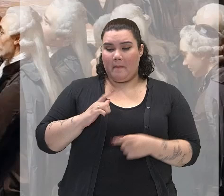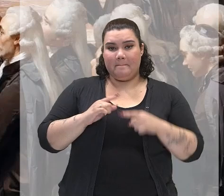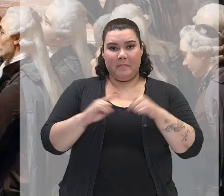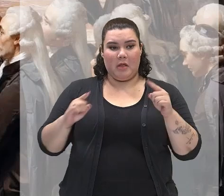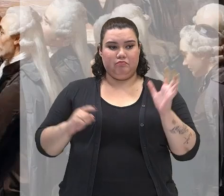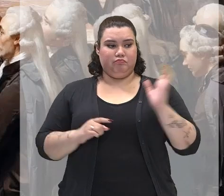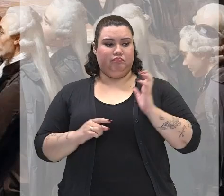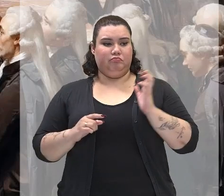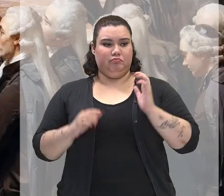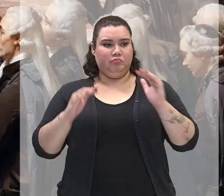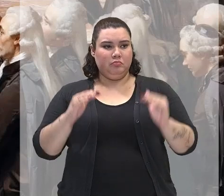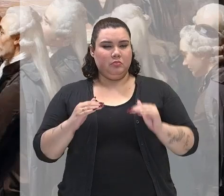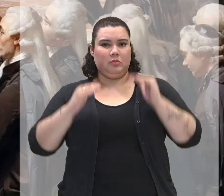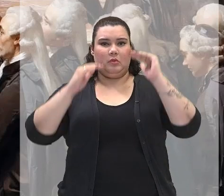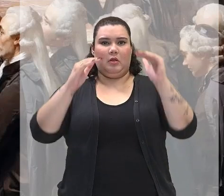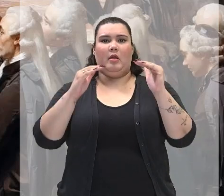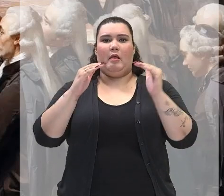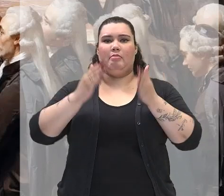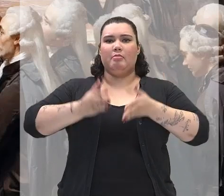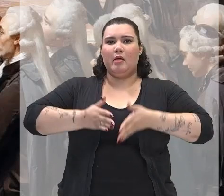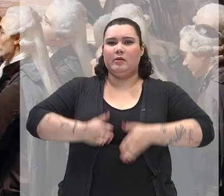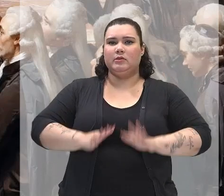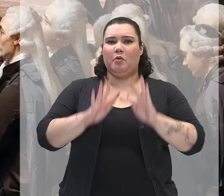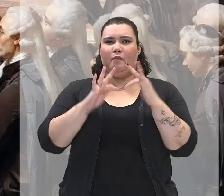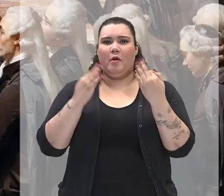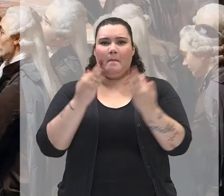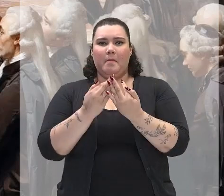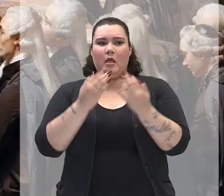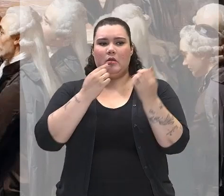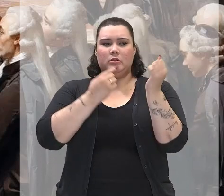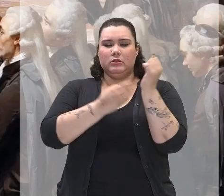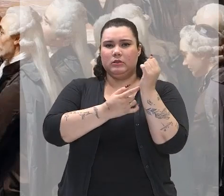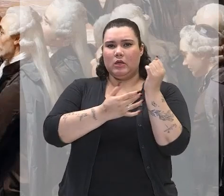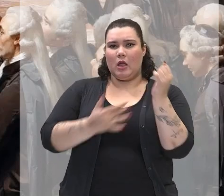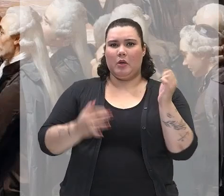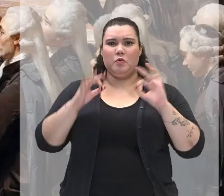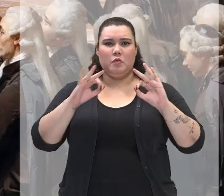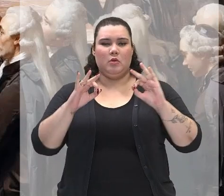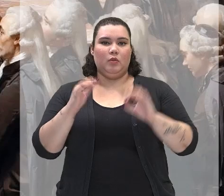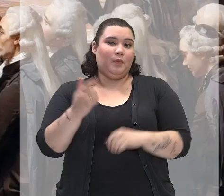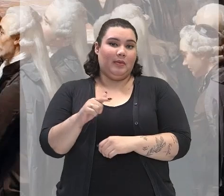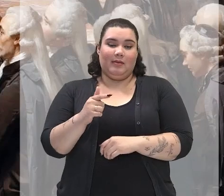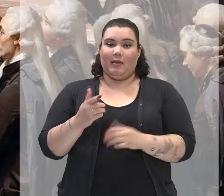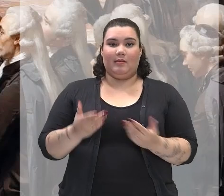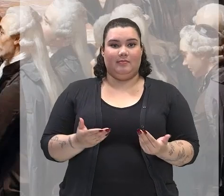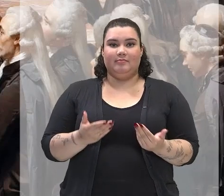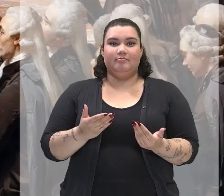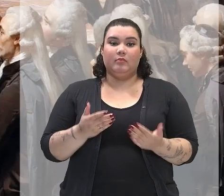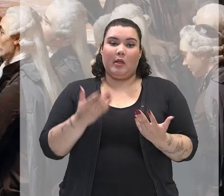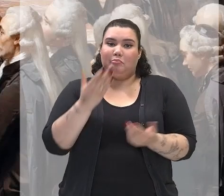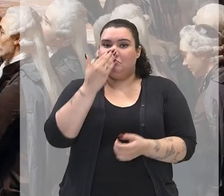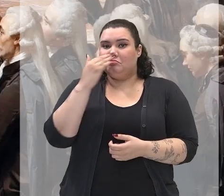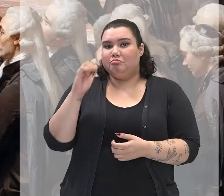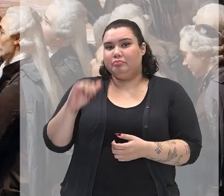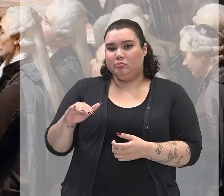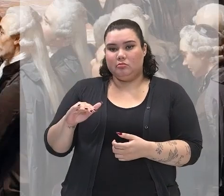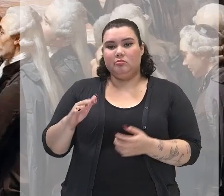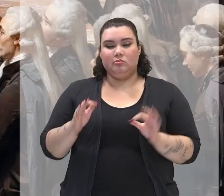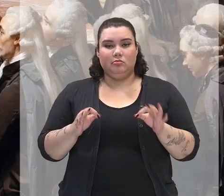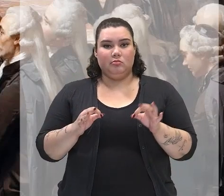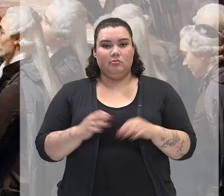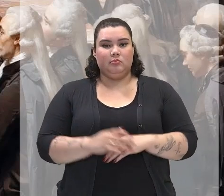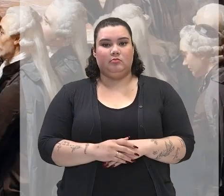tinha sangue nobre, para que as vontades e desejos e anseios dessa população fossem levadas em conta. Então a gente se